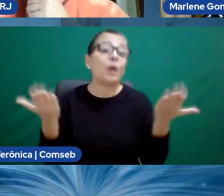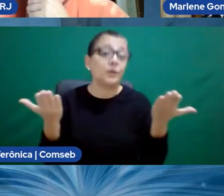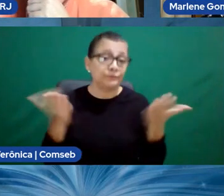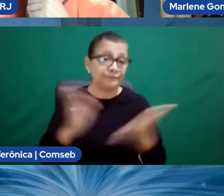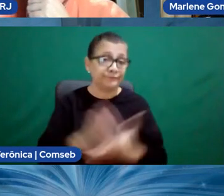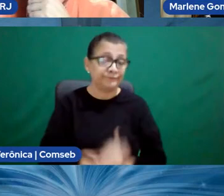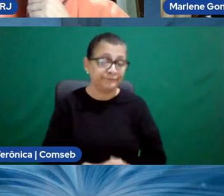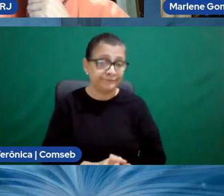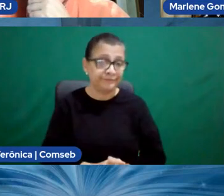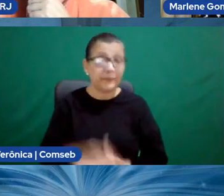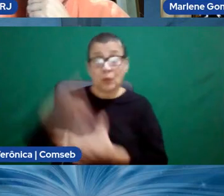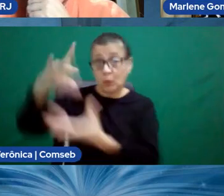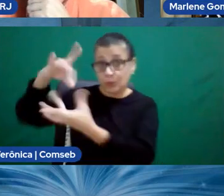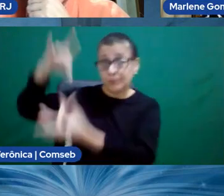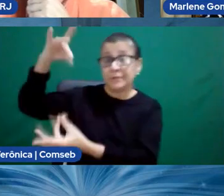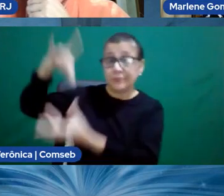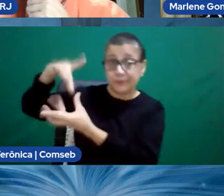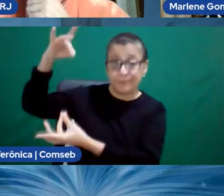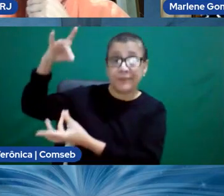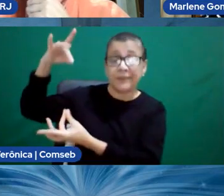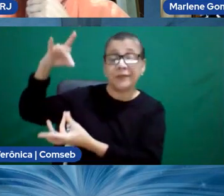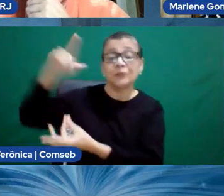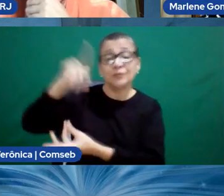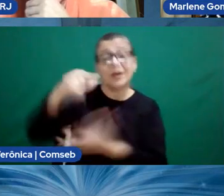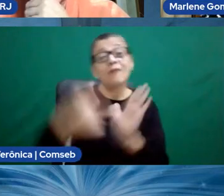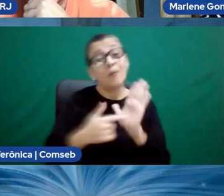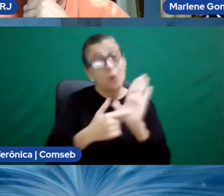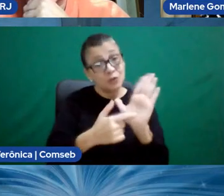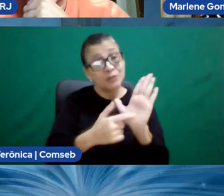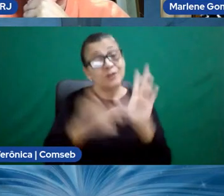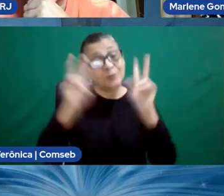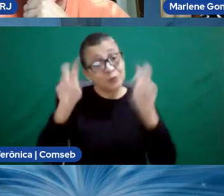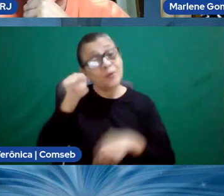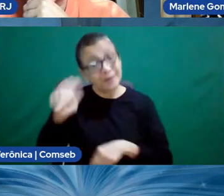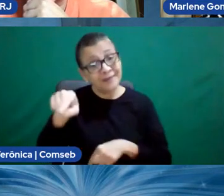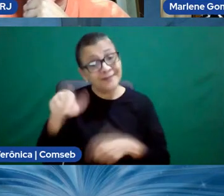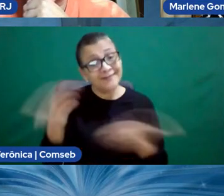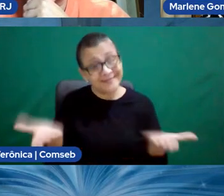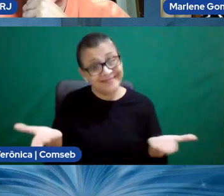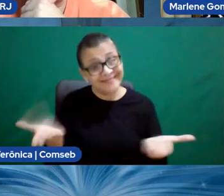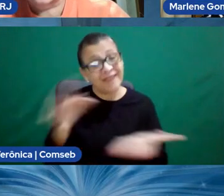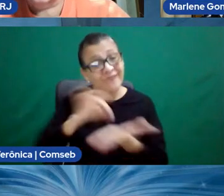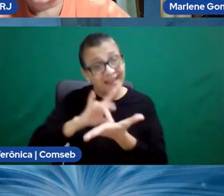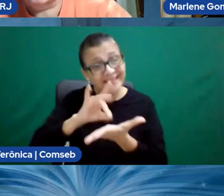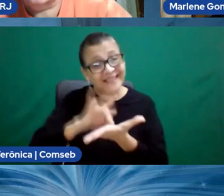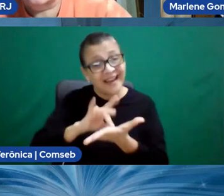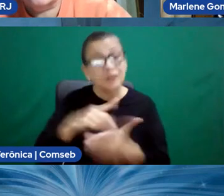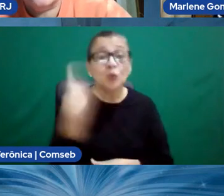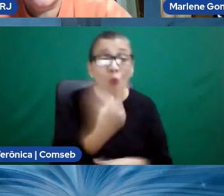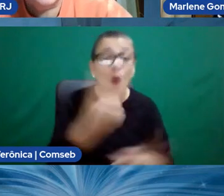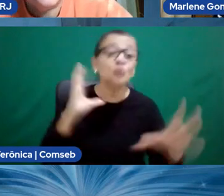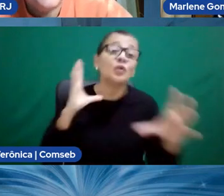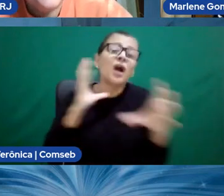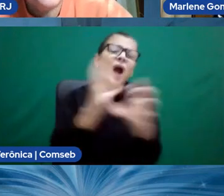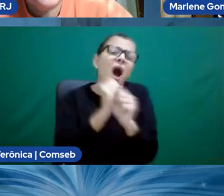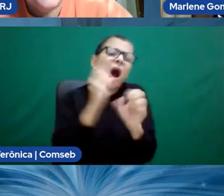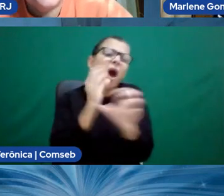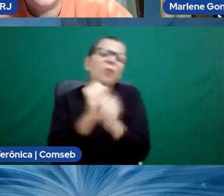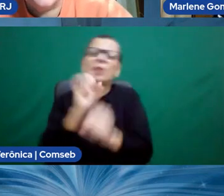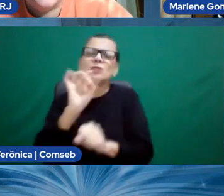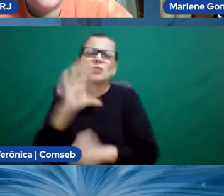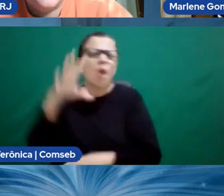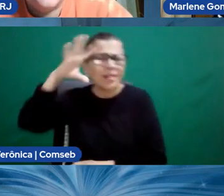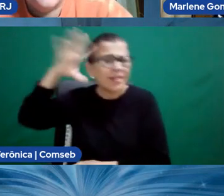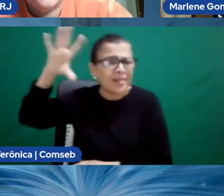Os espíritos provavelmente estivessem se referindo justamente a isso, né? Os nossos cálculos são quiméricos, inclusive porque nós só olhamos